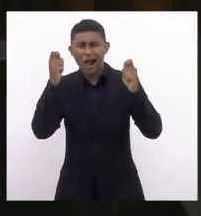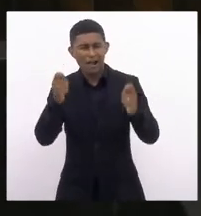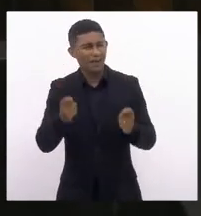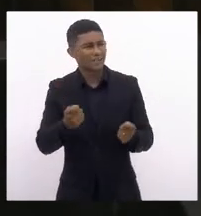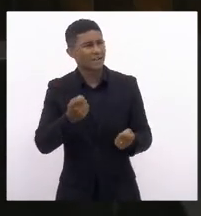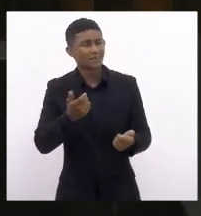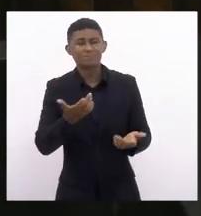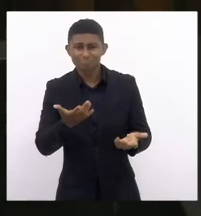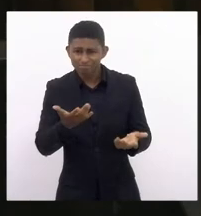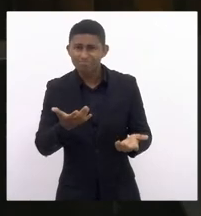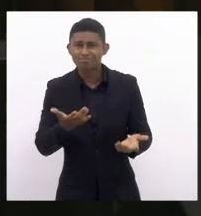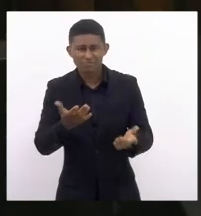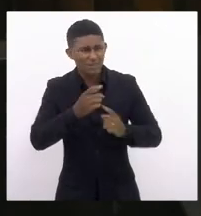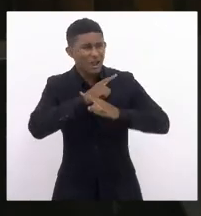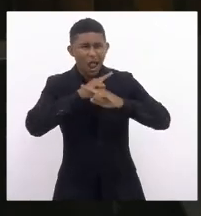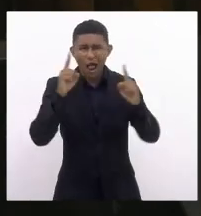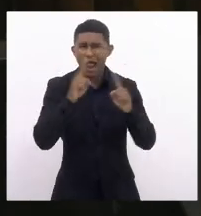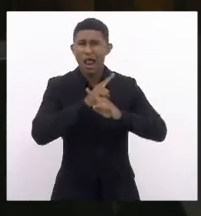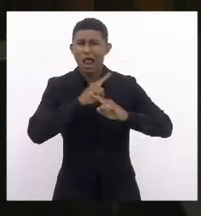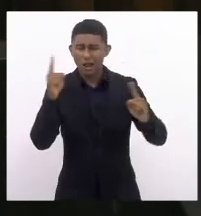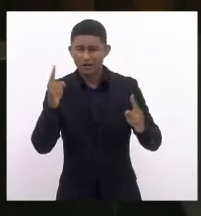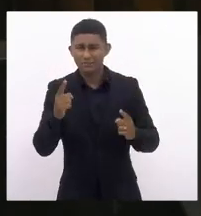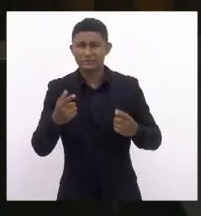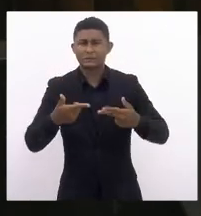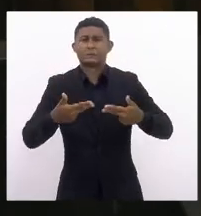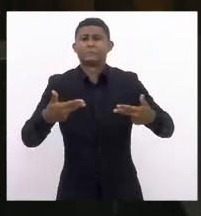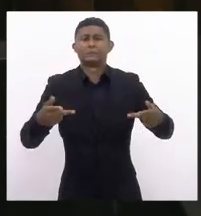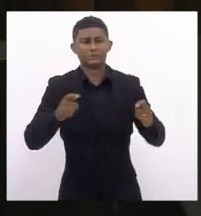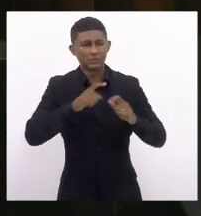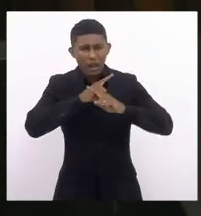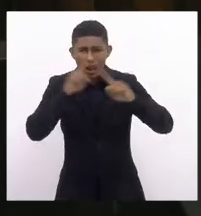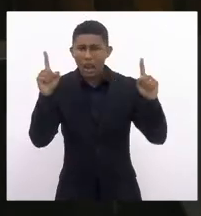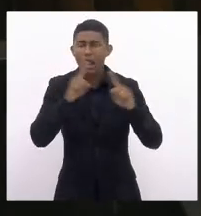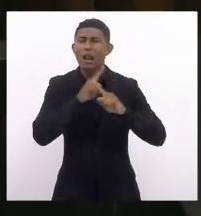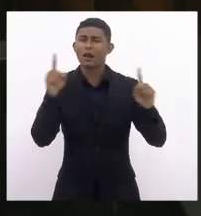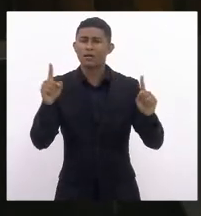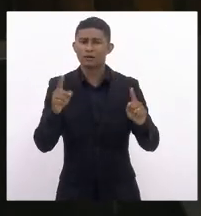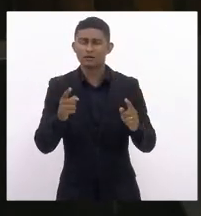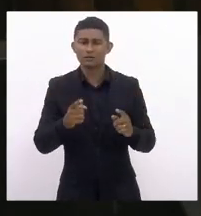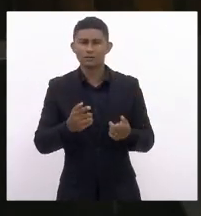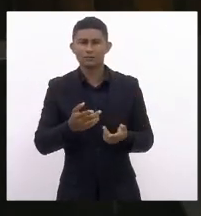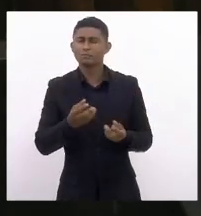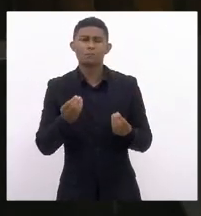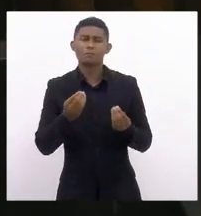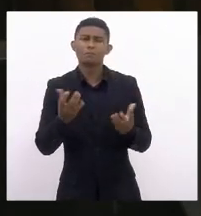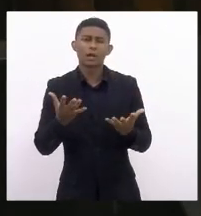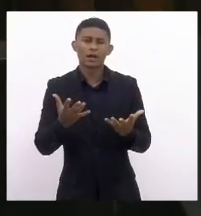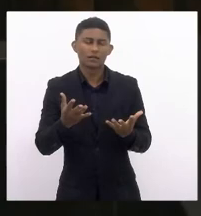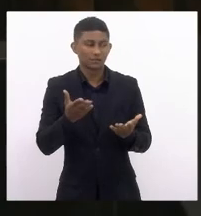garantisse um mínimo de dignidade na atuação profissional.